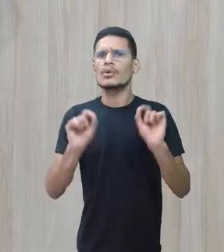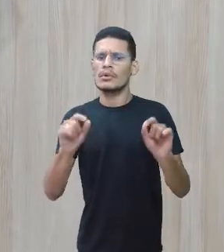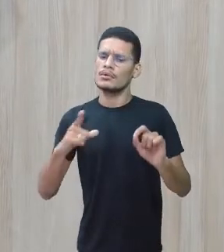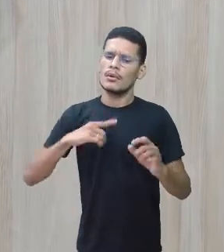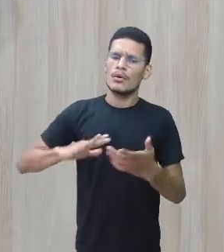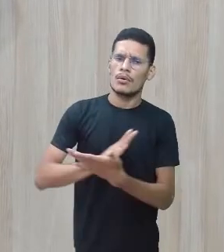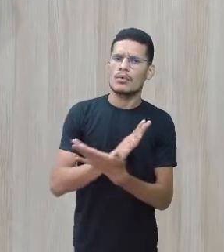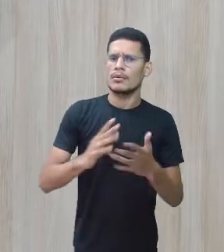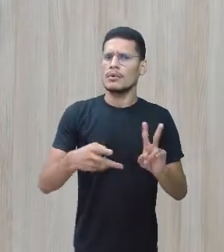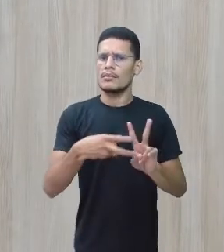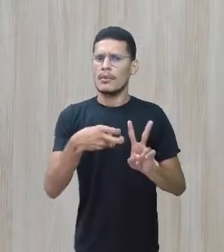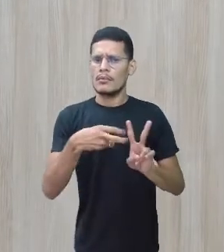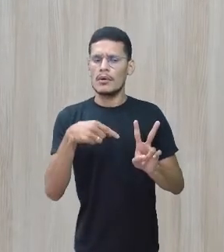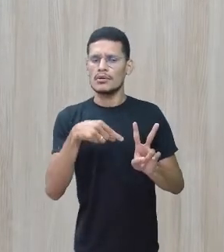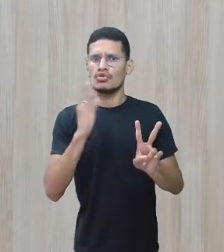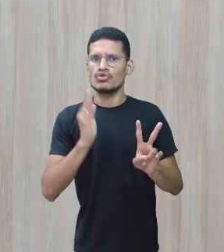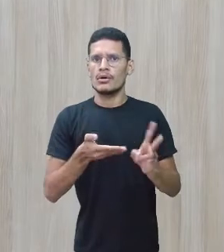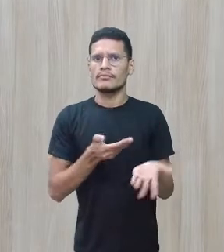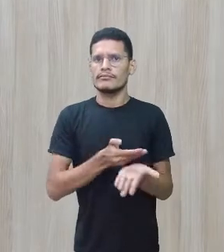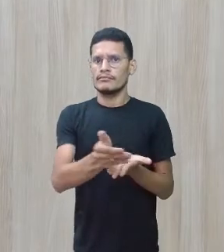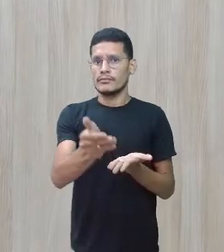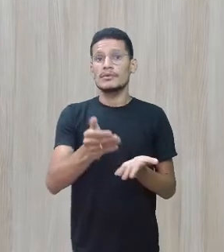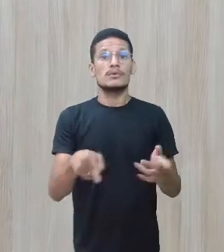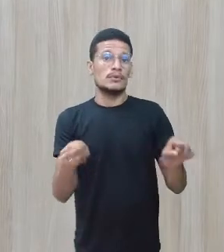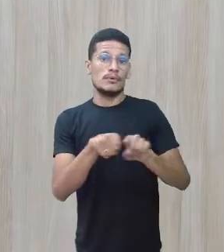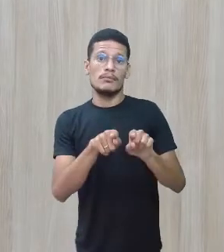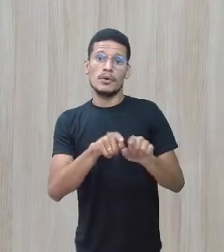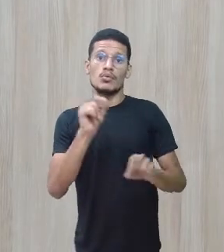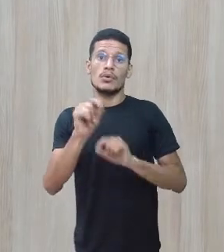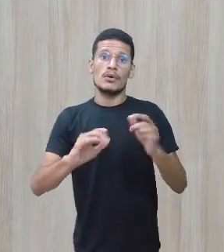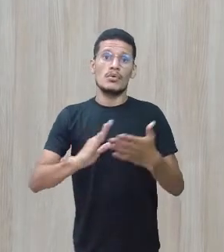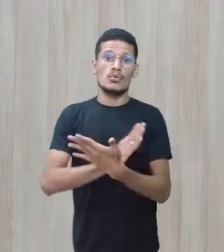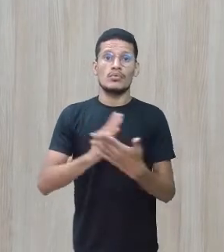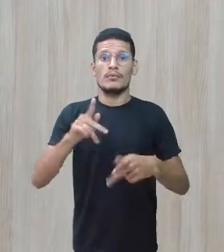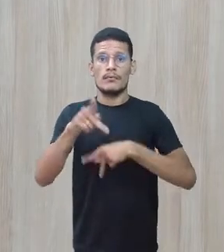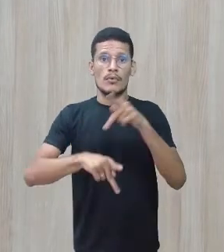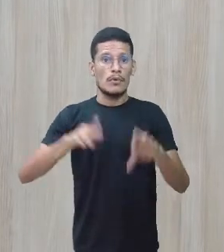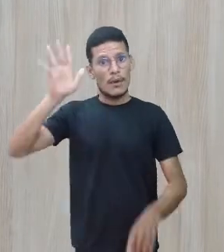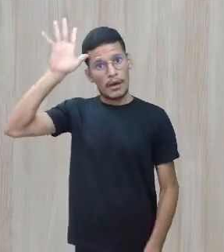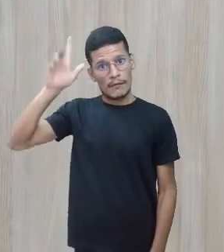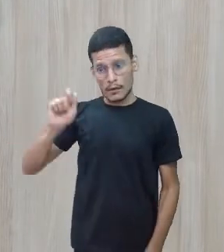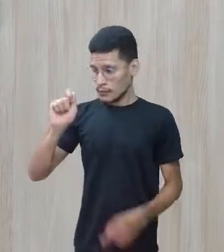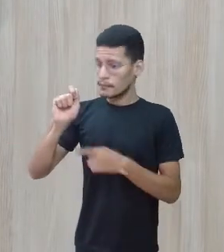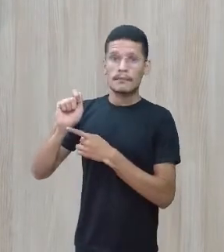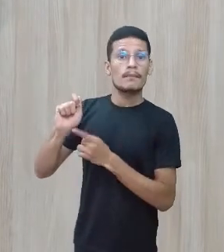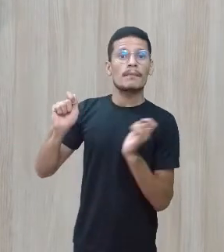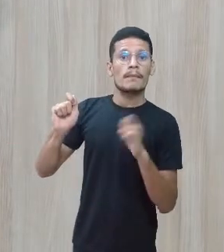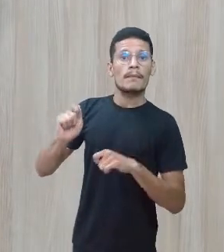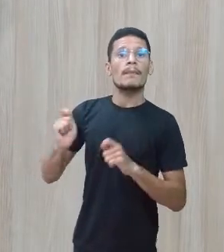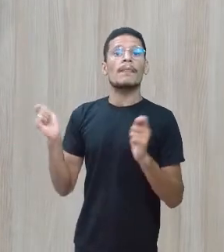indígena, né, dos povos originários, e também dos povos africanos, né, das diversas